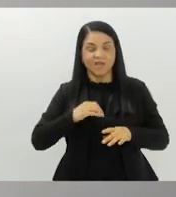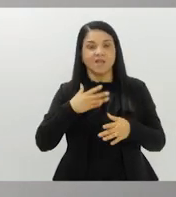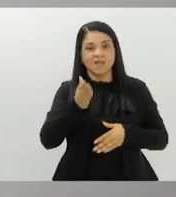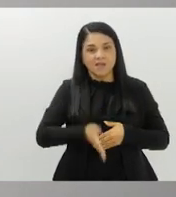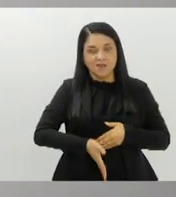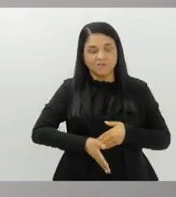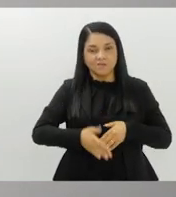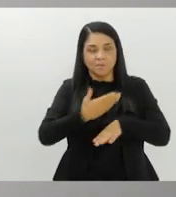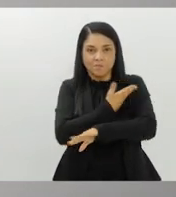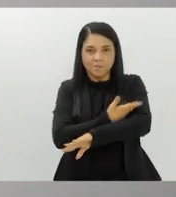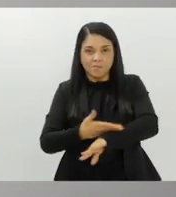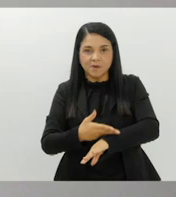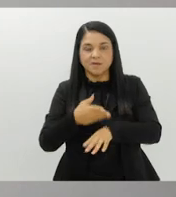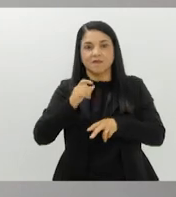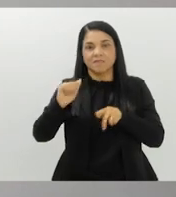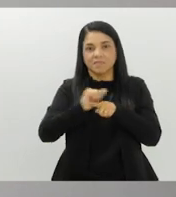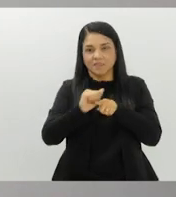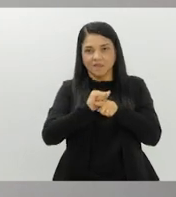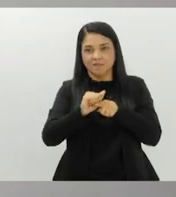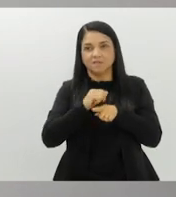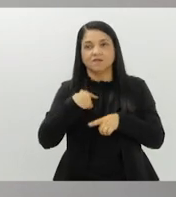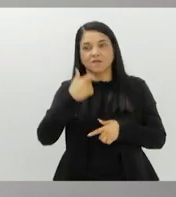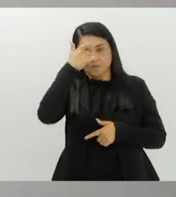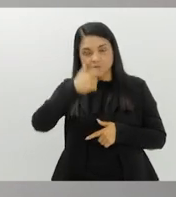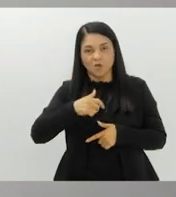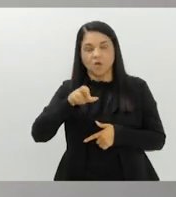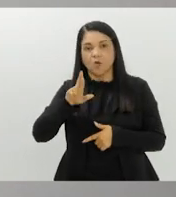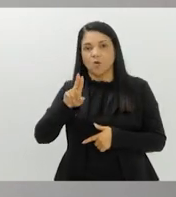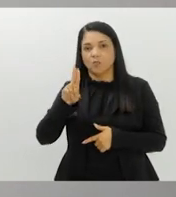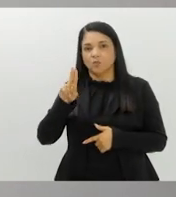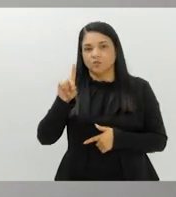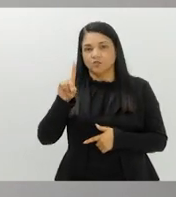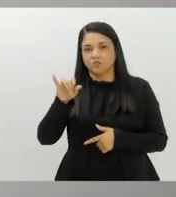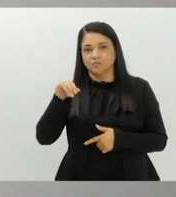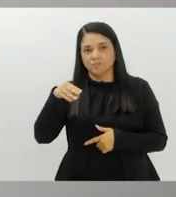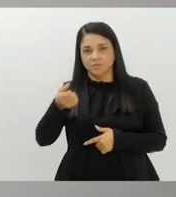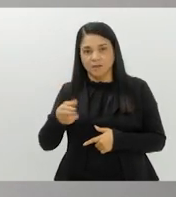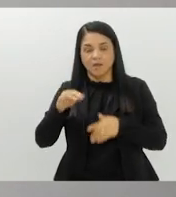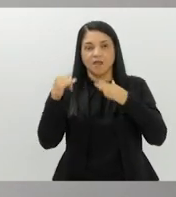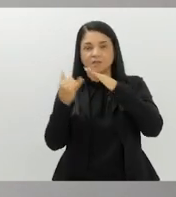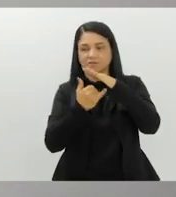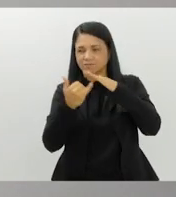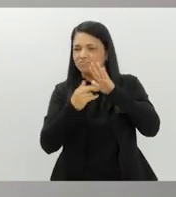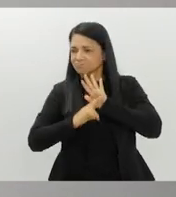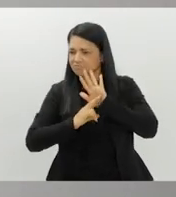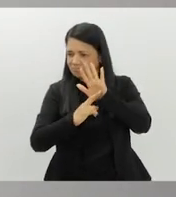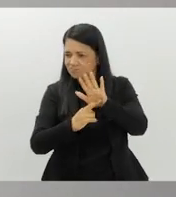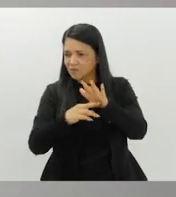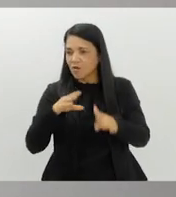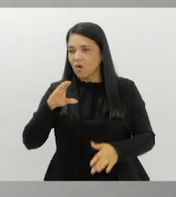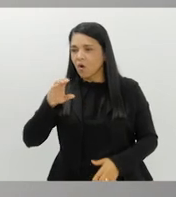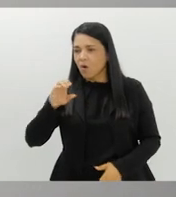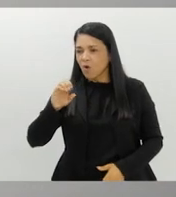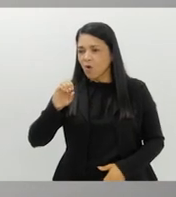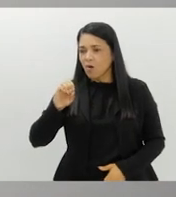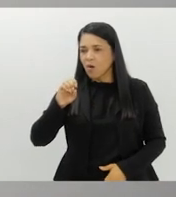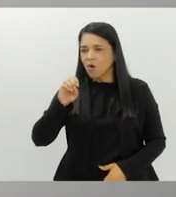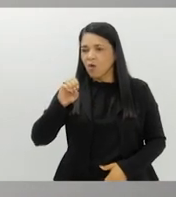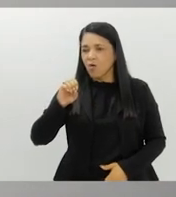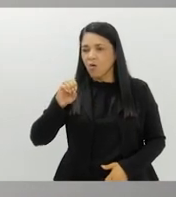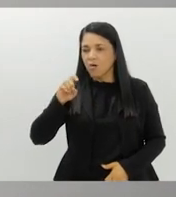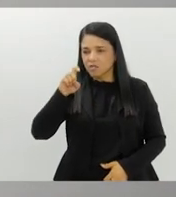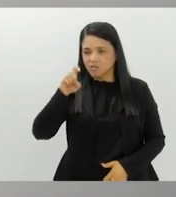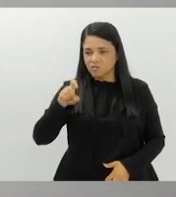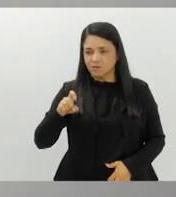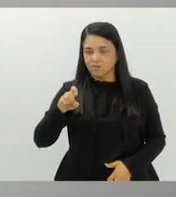Meu nome é Rudimar, eu represento aqui o Centro Xamânico de Tradições Nativas, o Nawakamin, que tem como liderança a Tamis